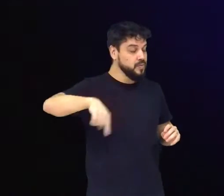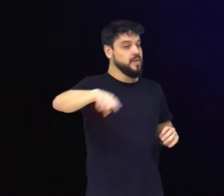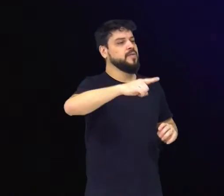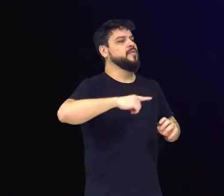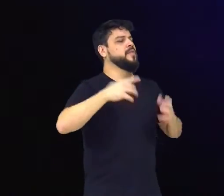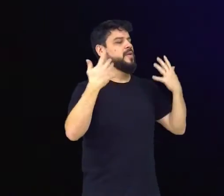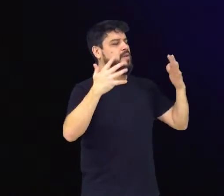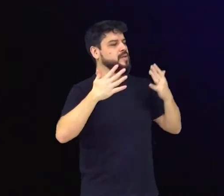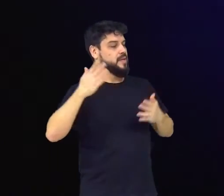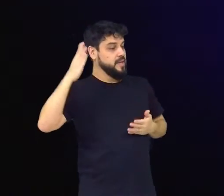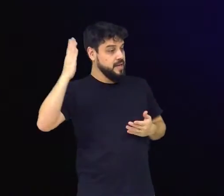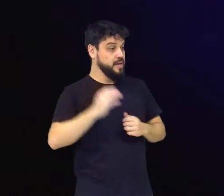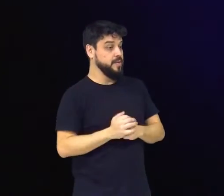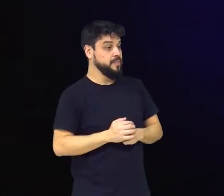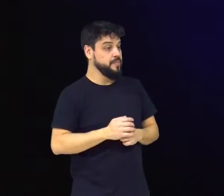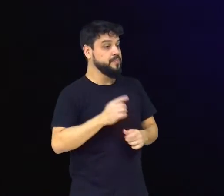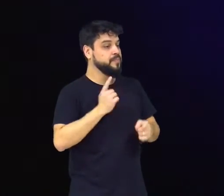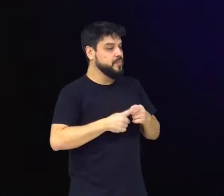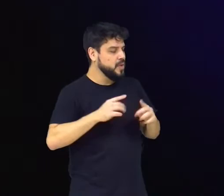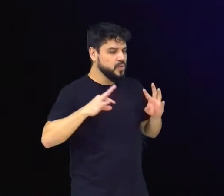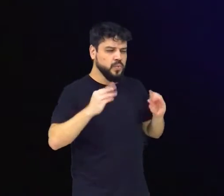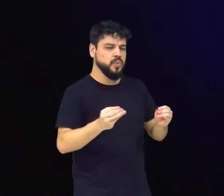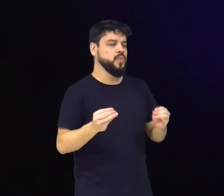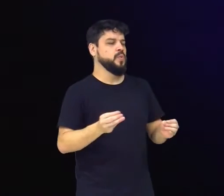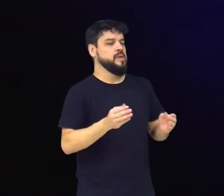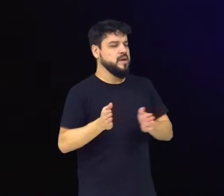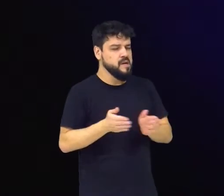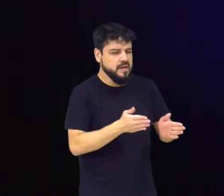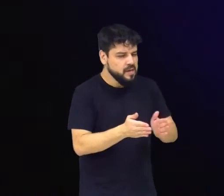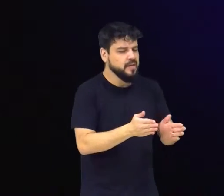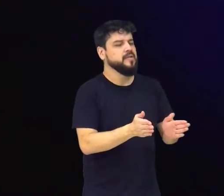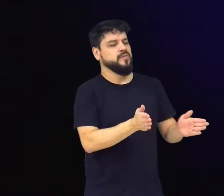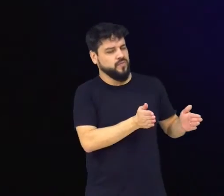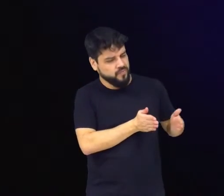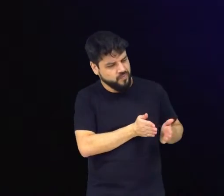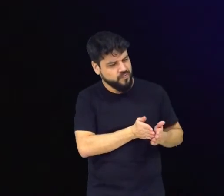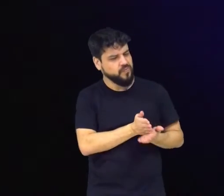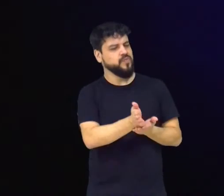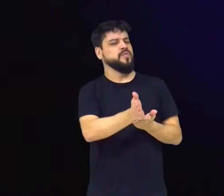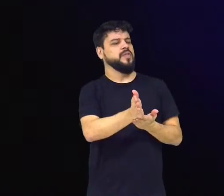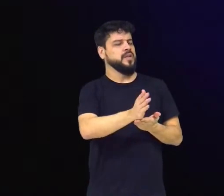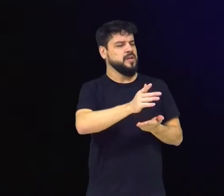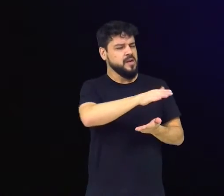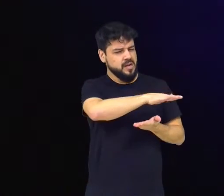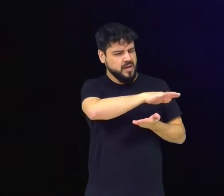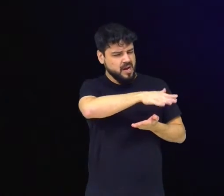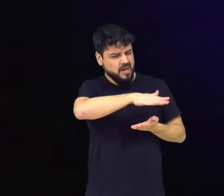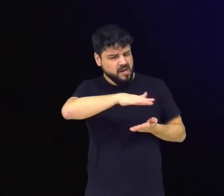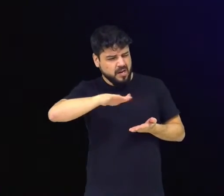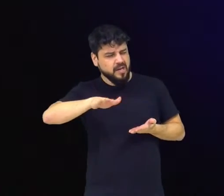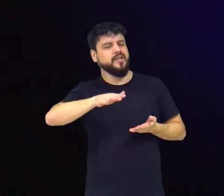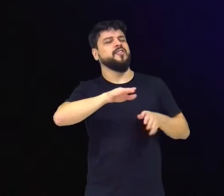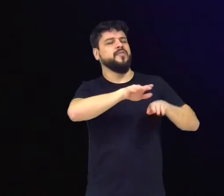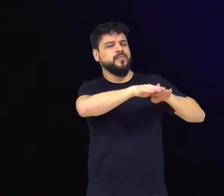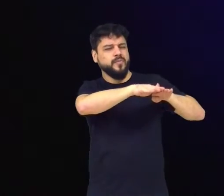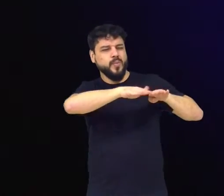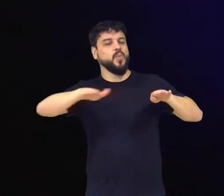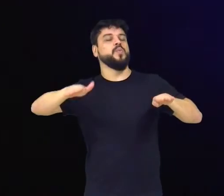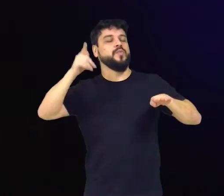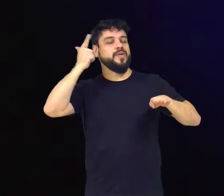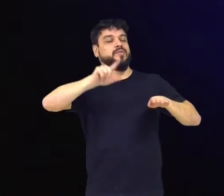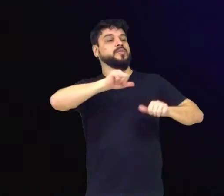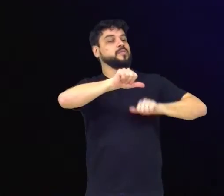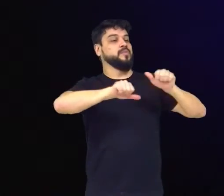o que é torcido se endireitará, e o que é áspero se aplanará. Interessante pensar nesses versos 3 e